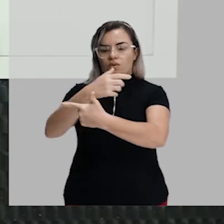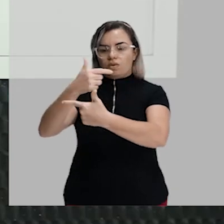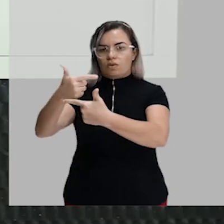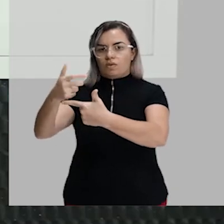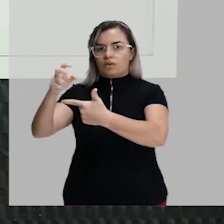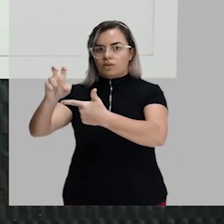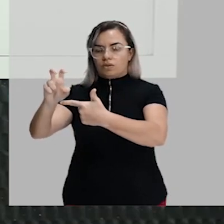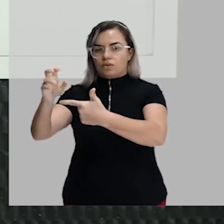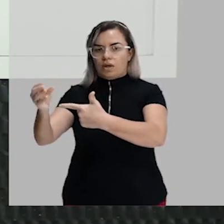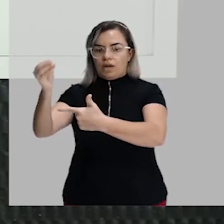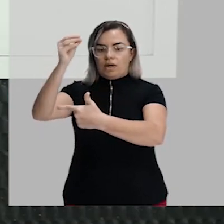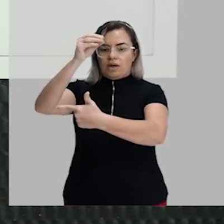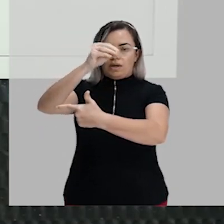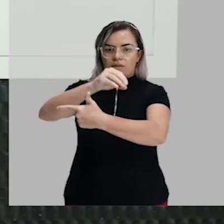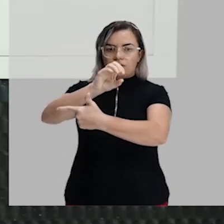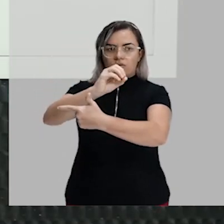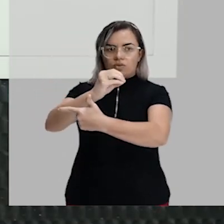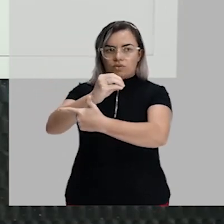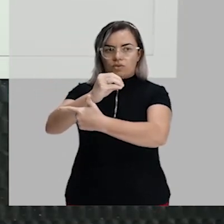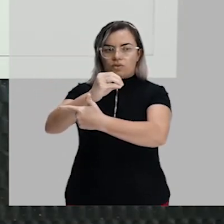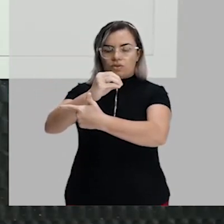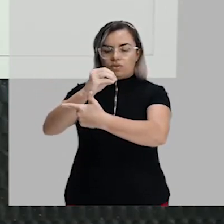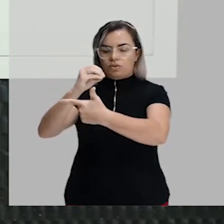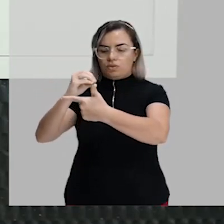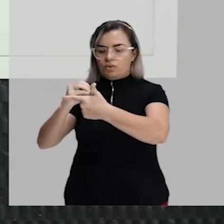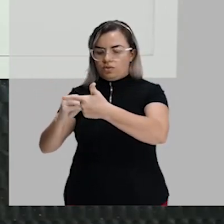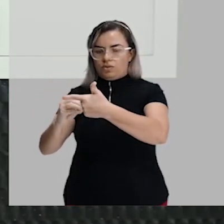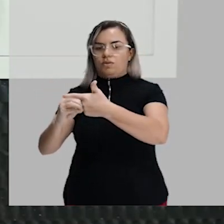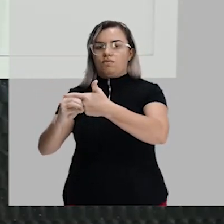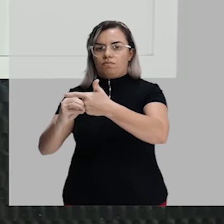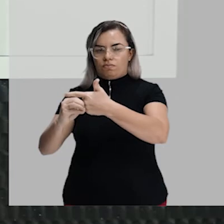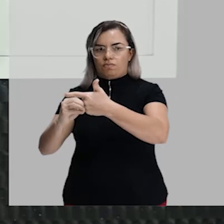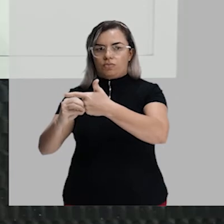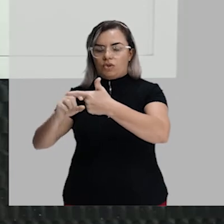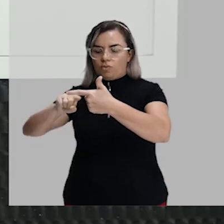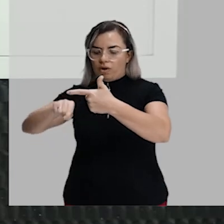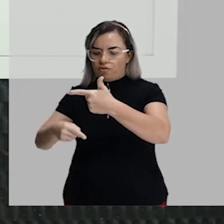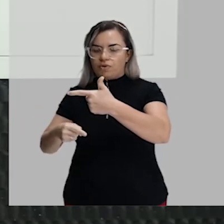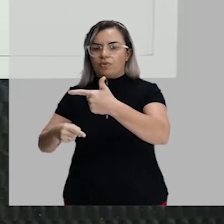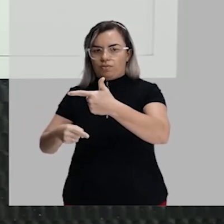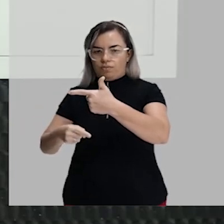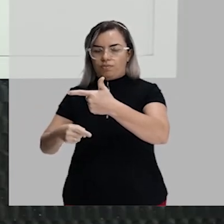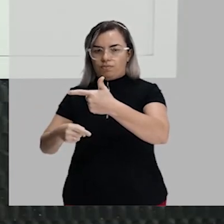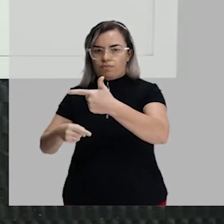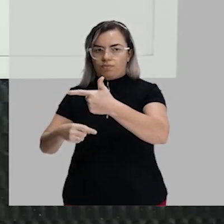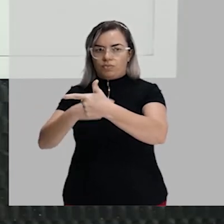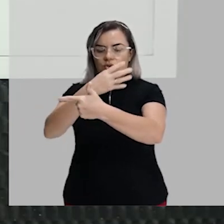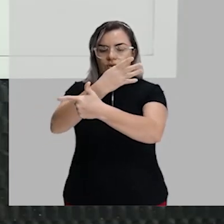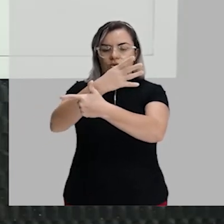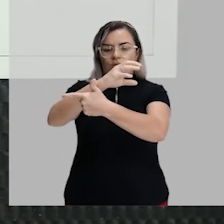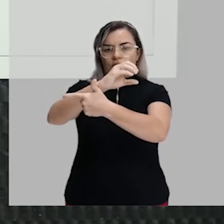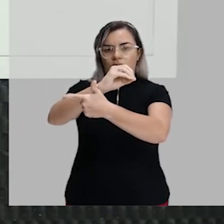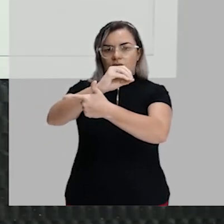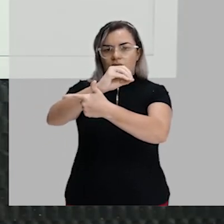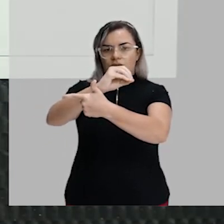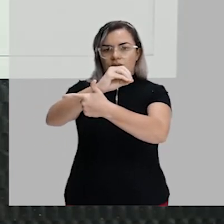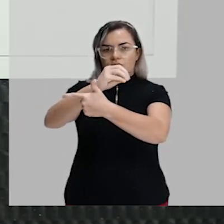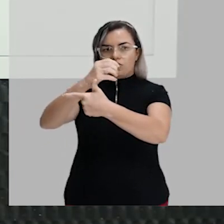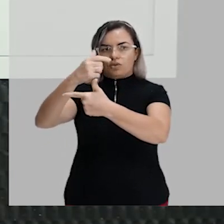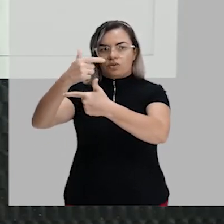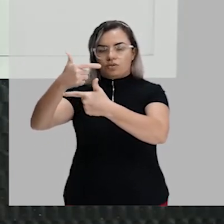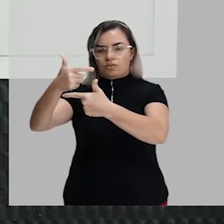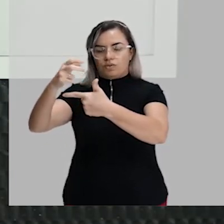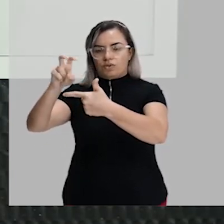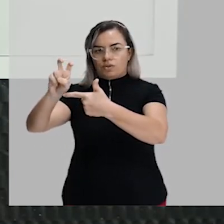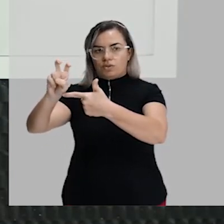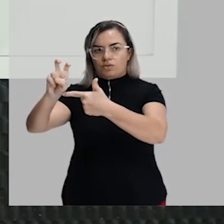0 para ficar 40, e embaixo um 0 e uma vírgula. 40 dividido por 25 vai